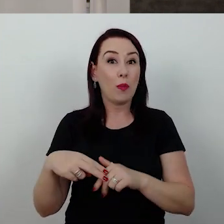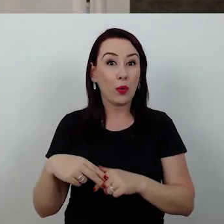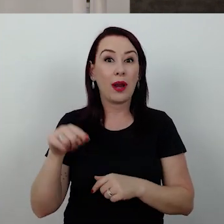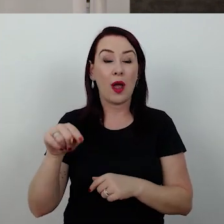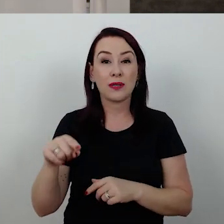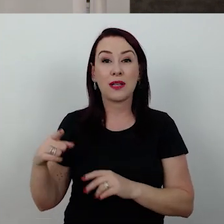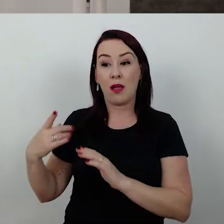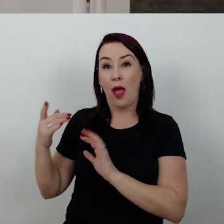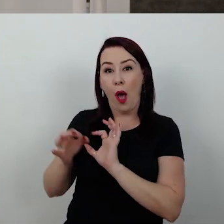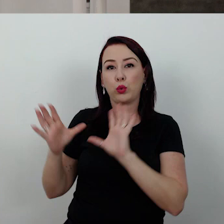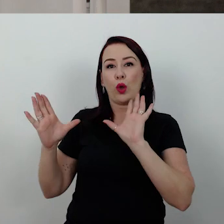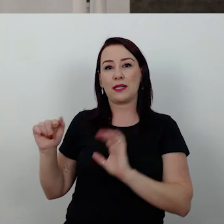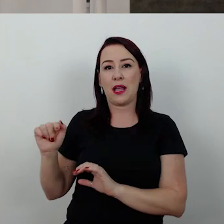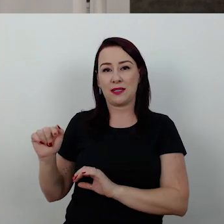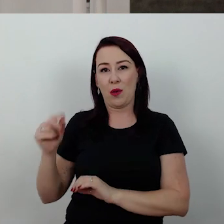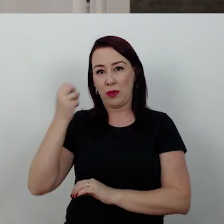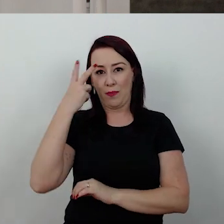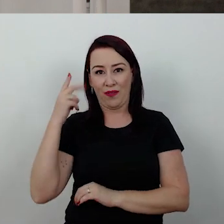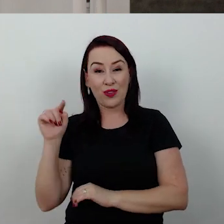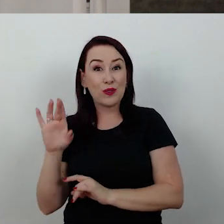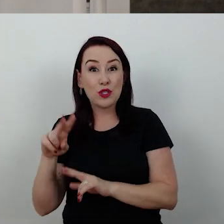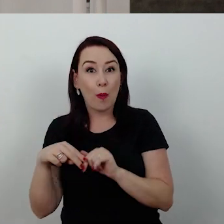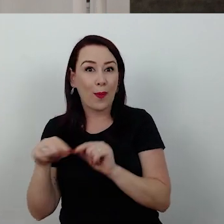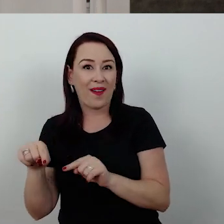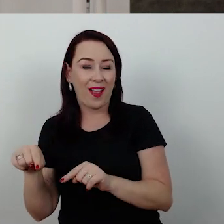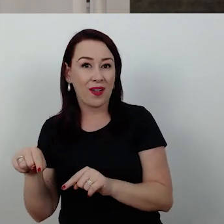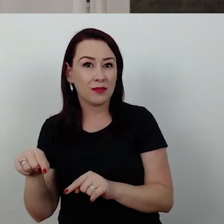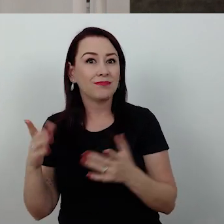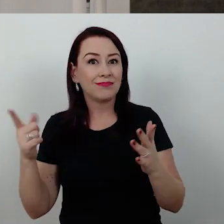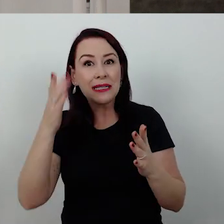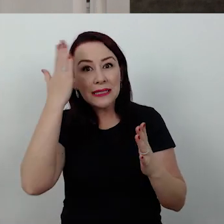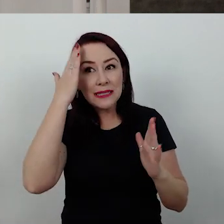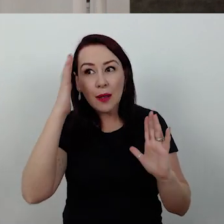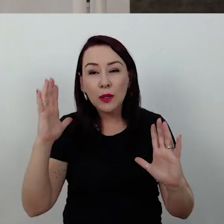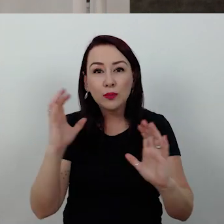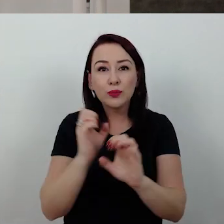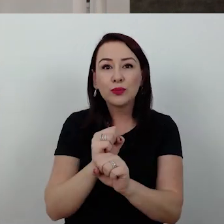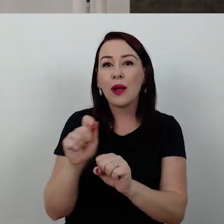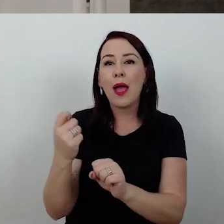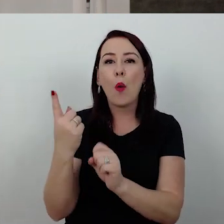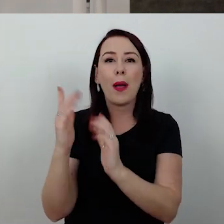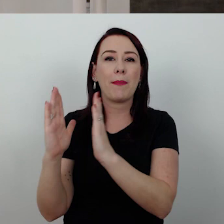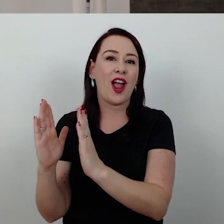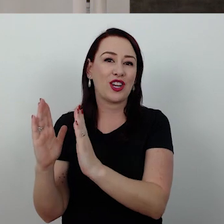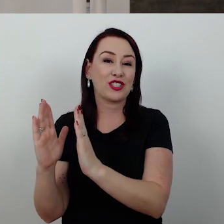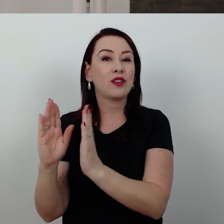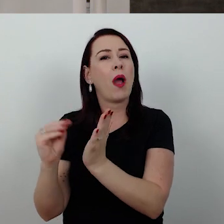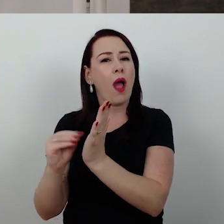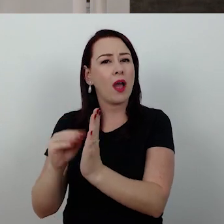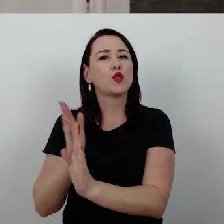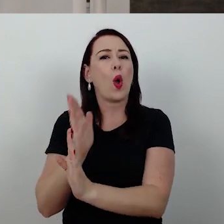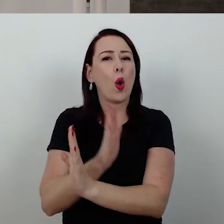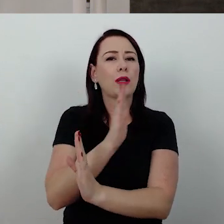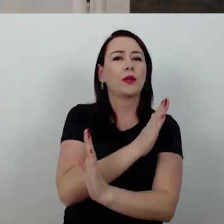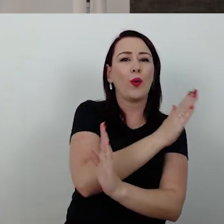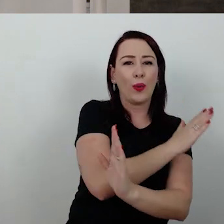para essas produções autorizadas pela Film Commission. E eu acho importante ressaltar também que isso é um pedaço da produção